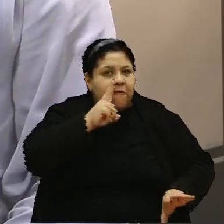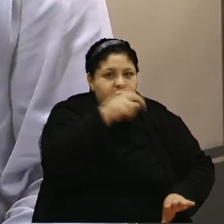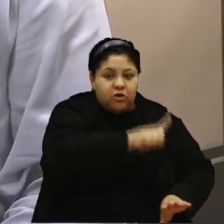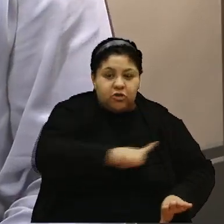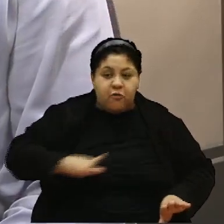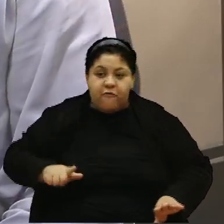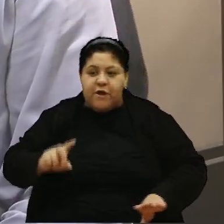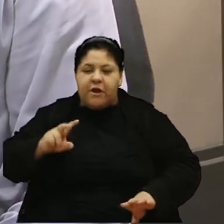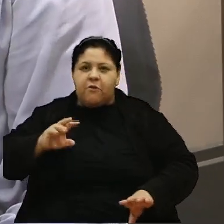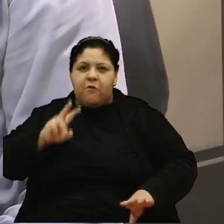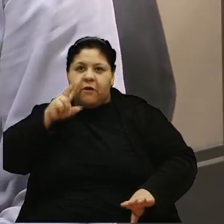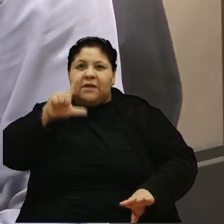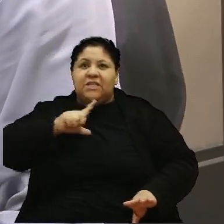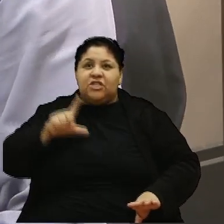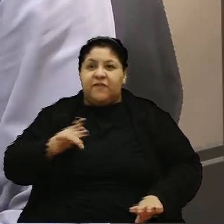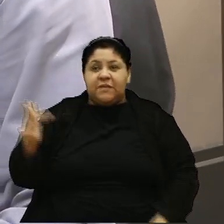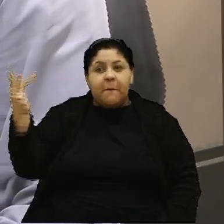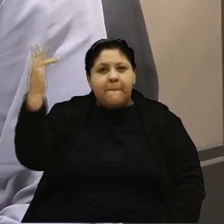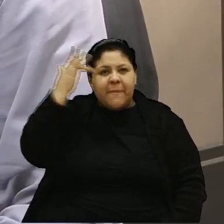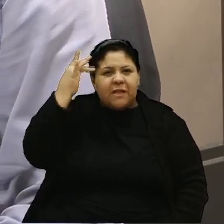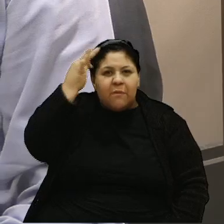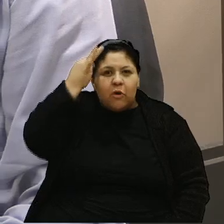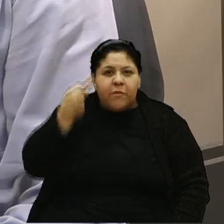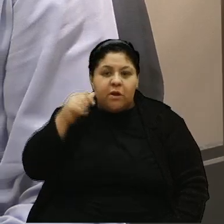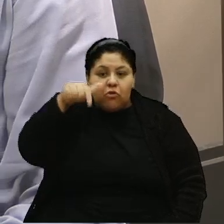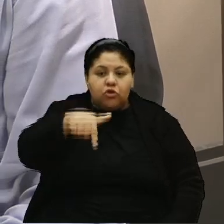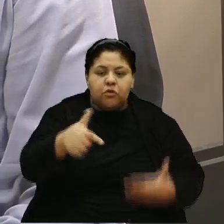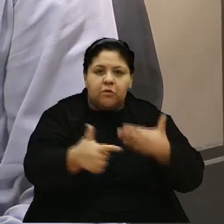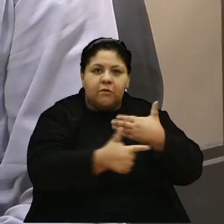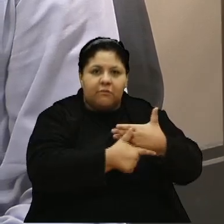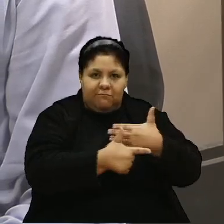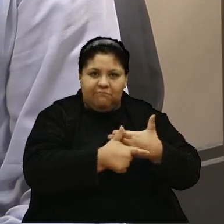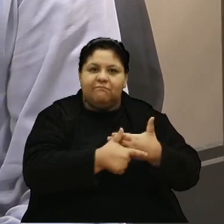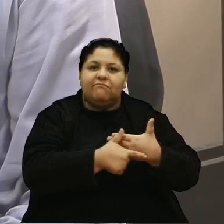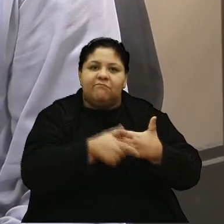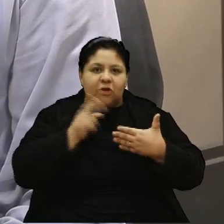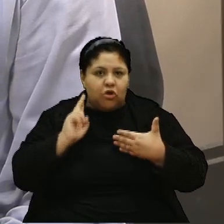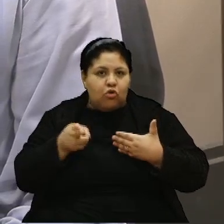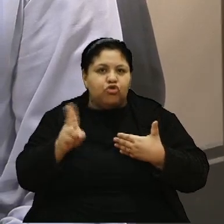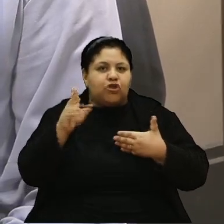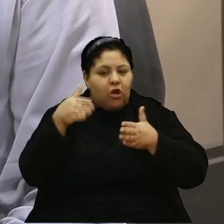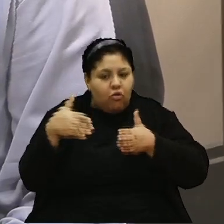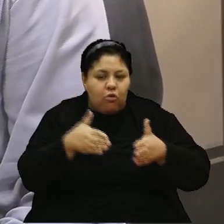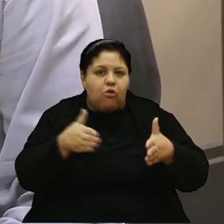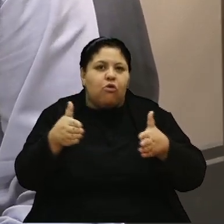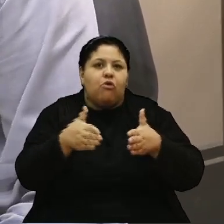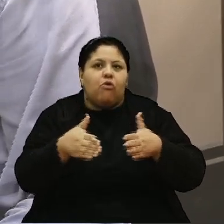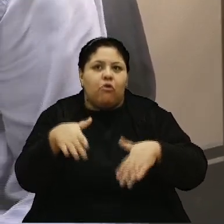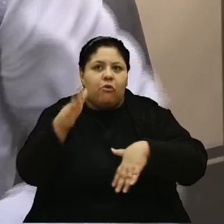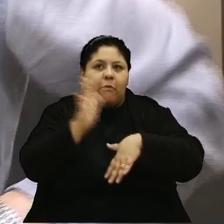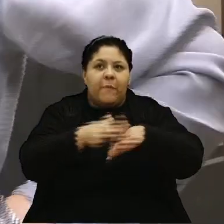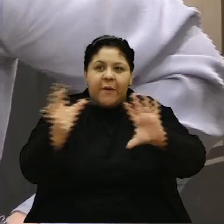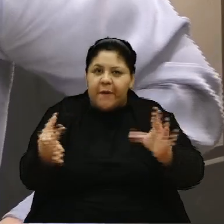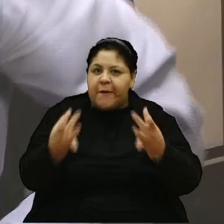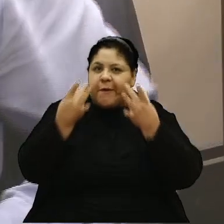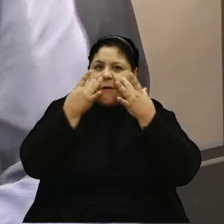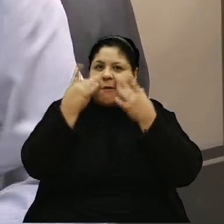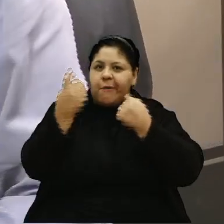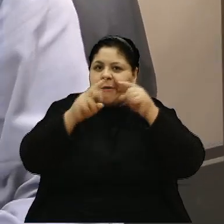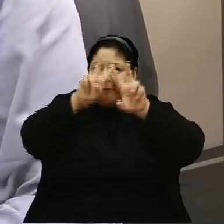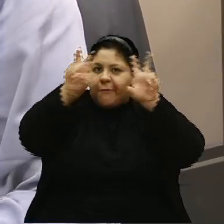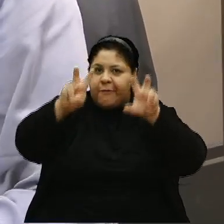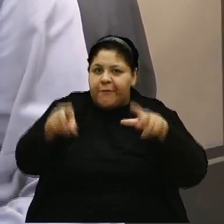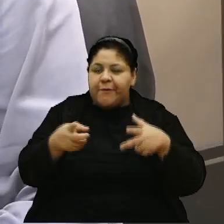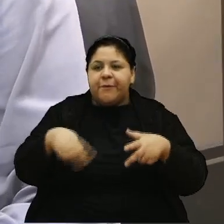forte, né? Se eles tivessem maturidade para entender o nosso papel aqui, eles iriam continuar no caminho, né? E dar mais atenção para algumas coisas. Mas a gente